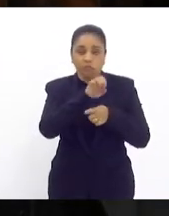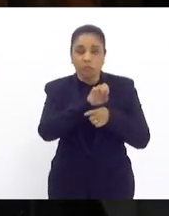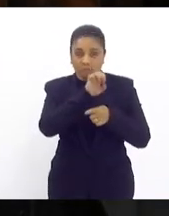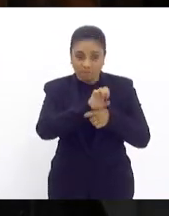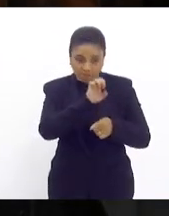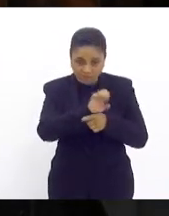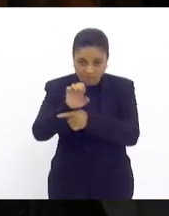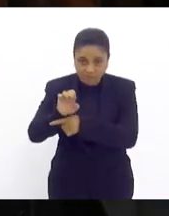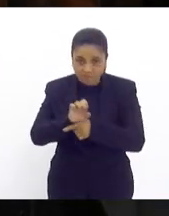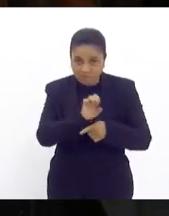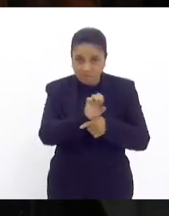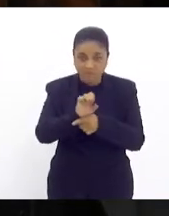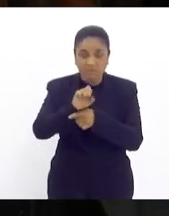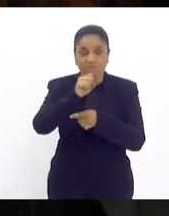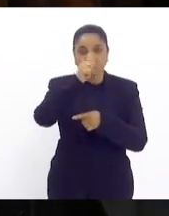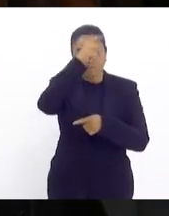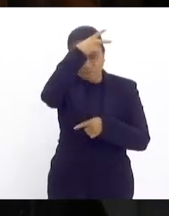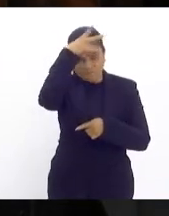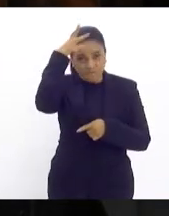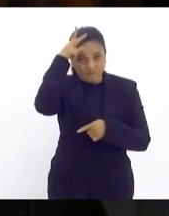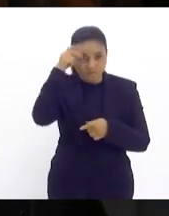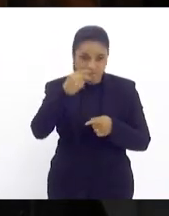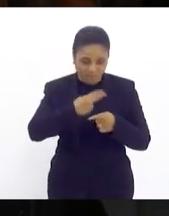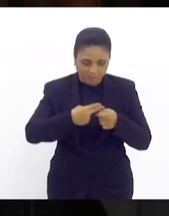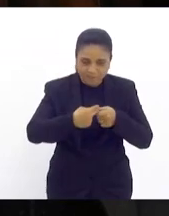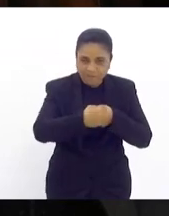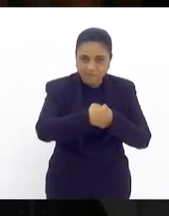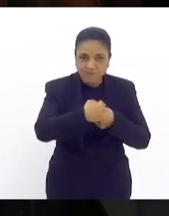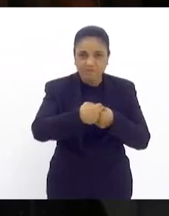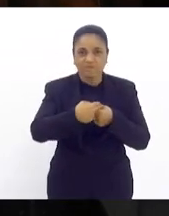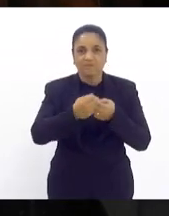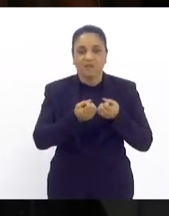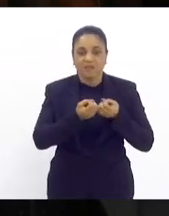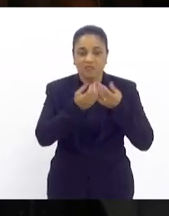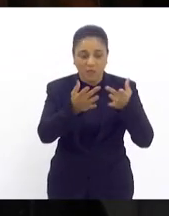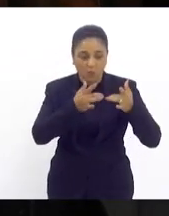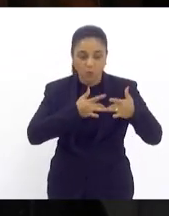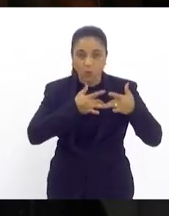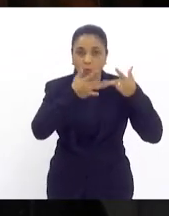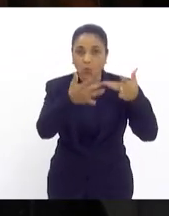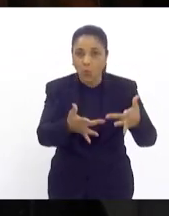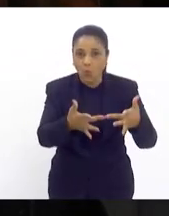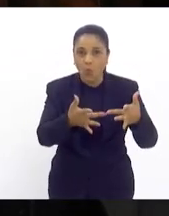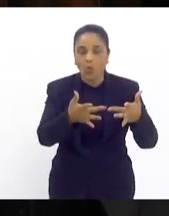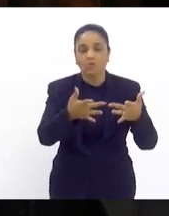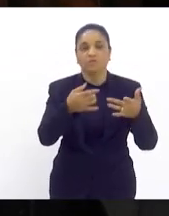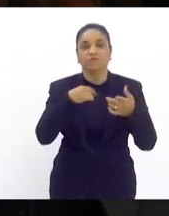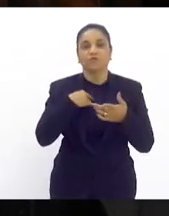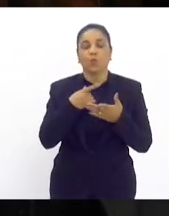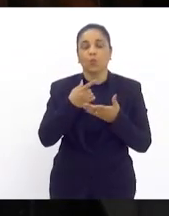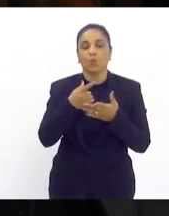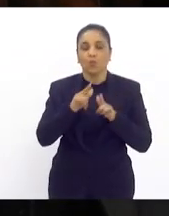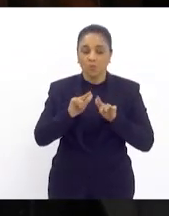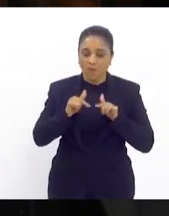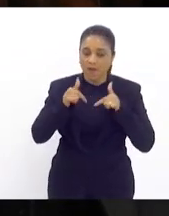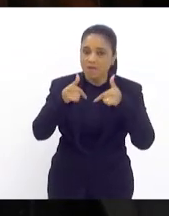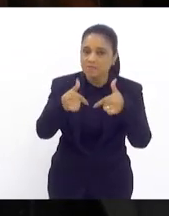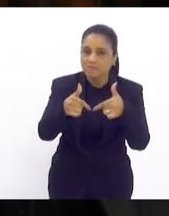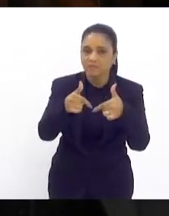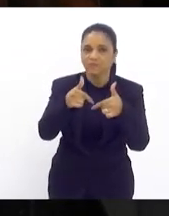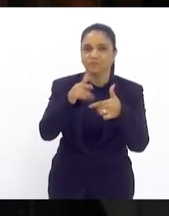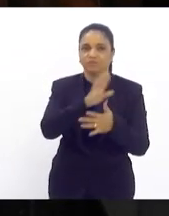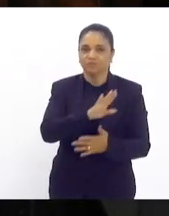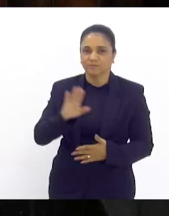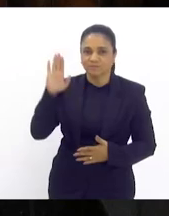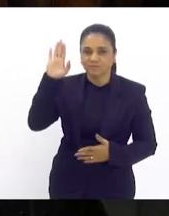caridade porque na verdade foi um ato eleitoreiro que